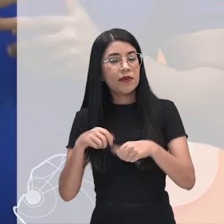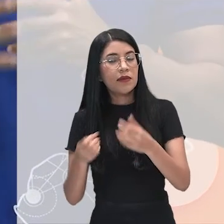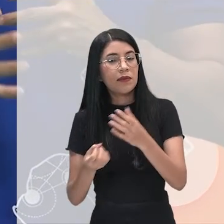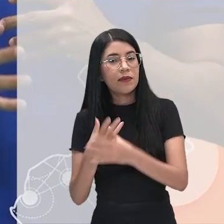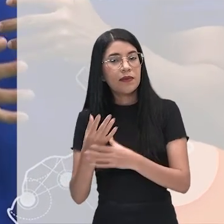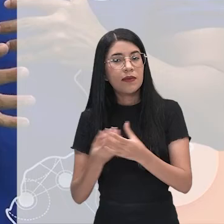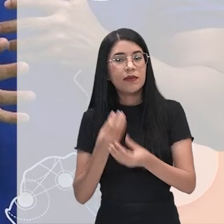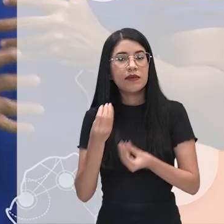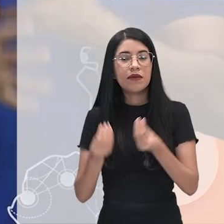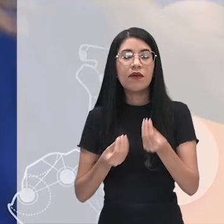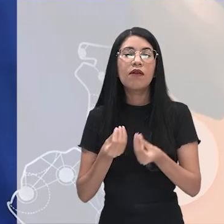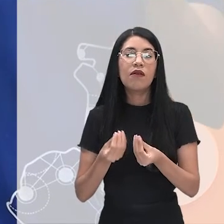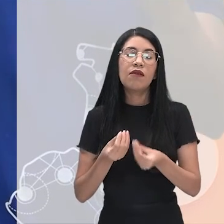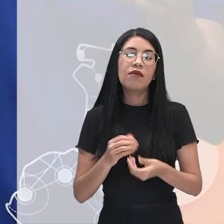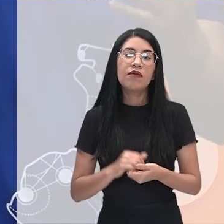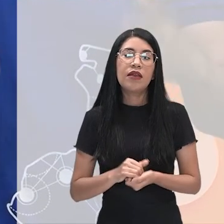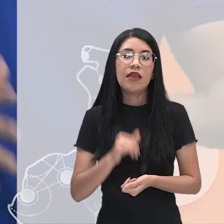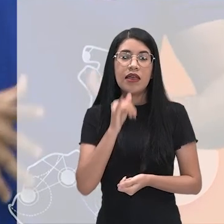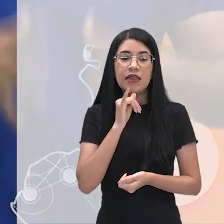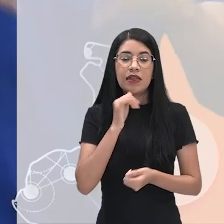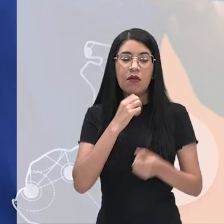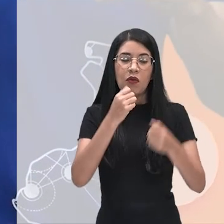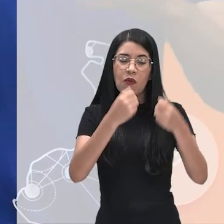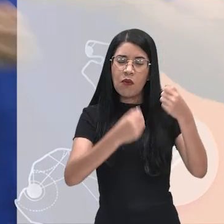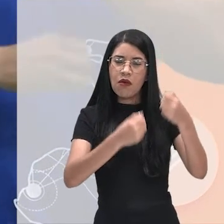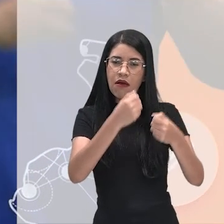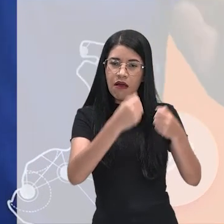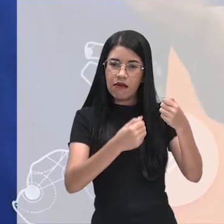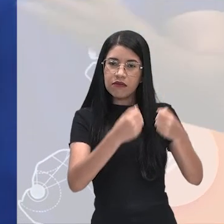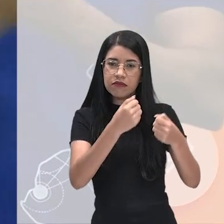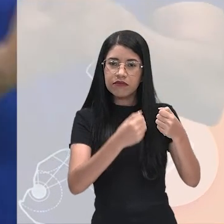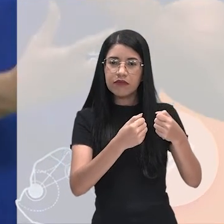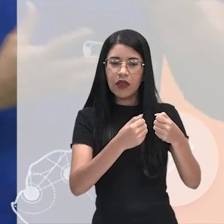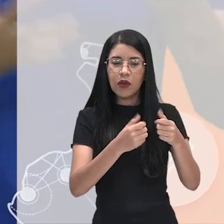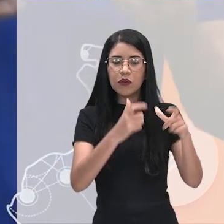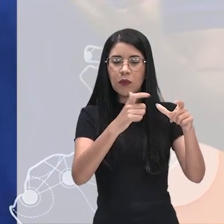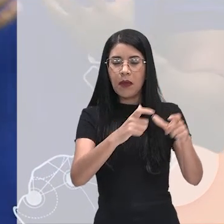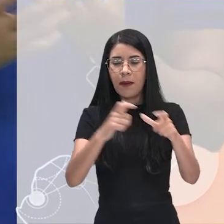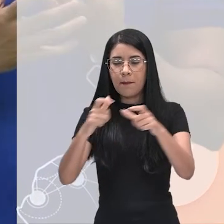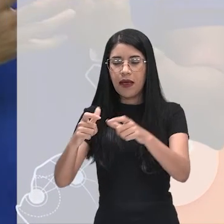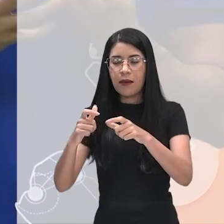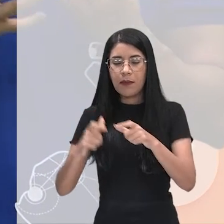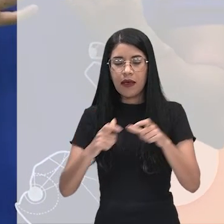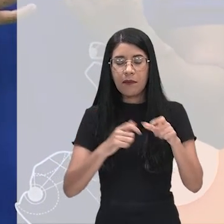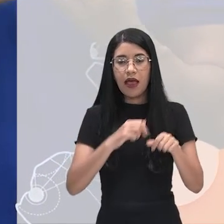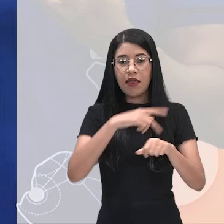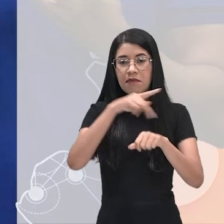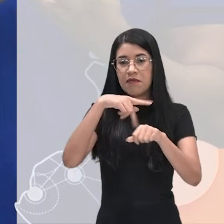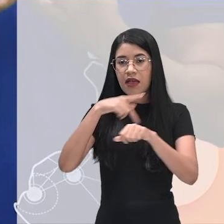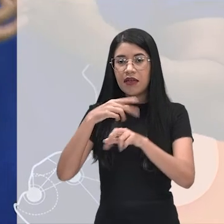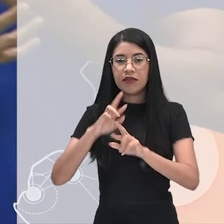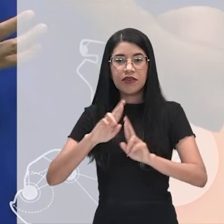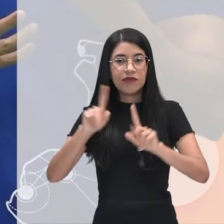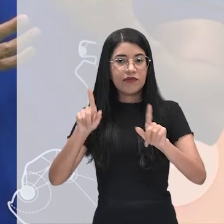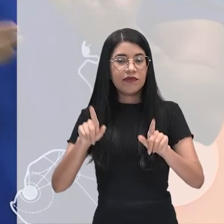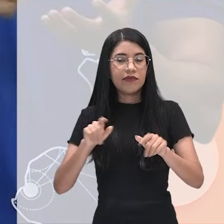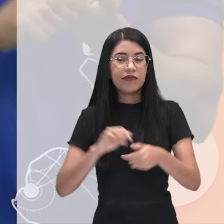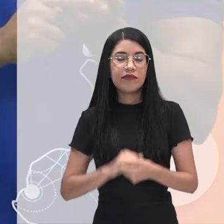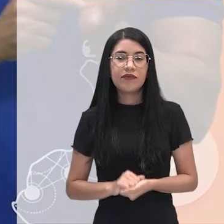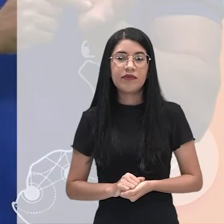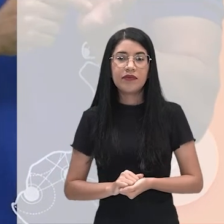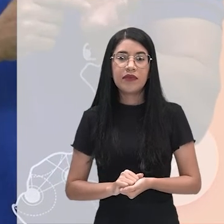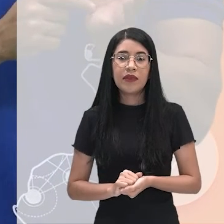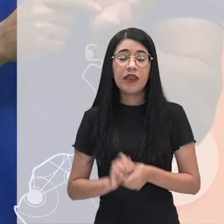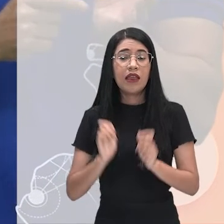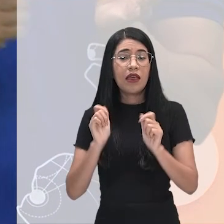ser distribuída em uma escala global, então tudo que se produz é distribuído de uma forma bem intensa em escala global. É por